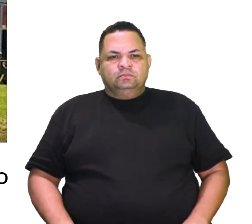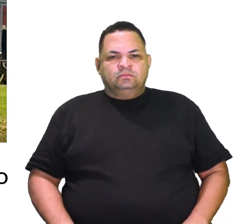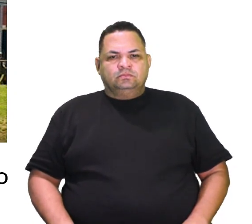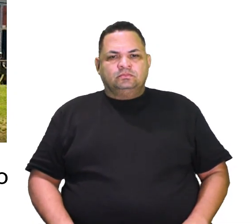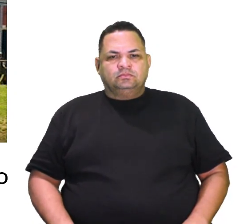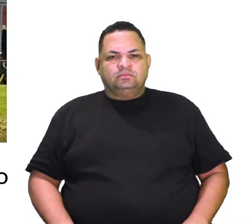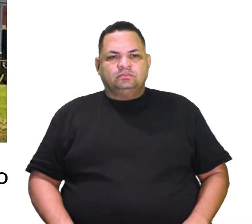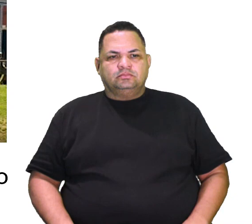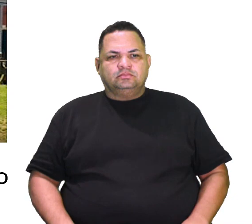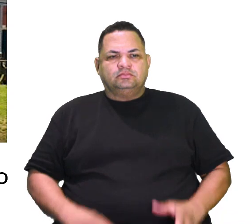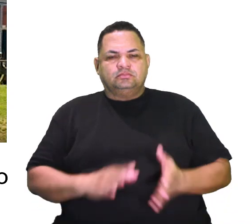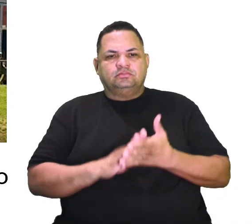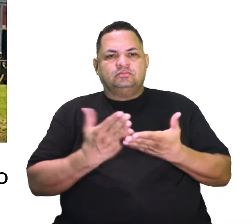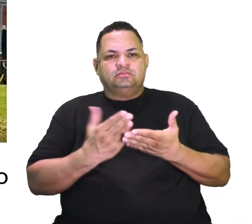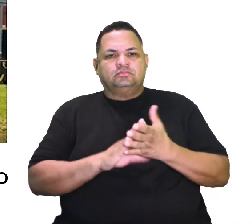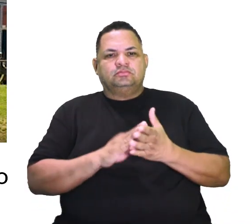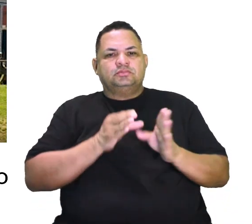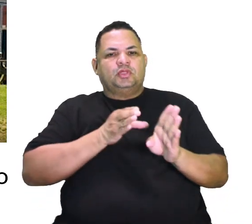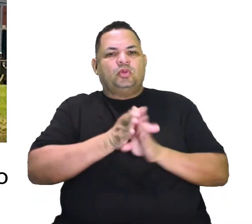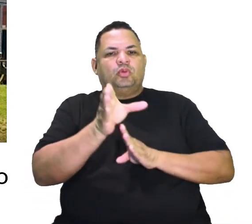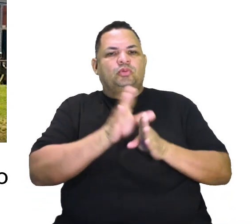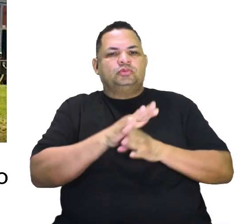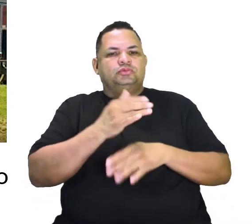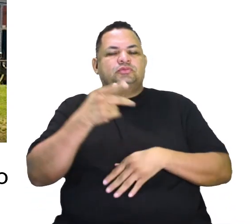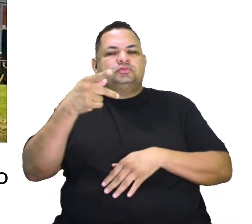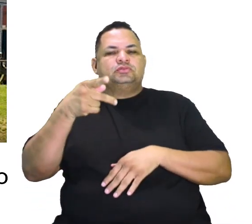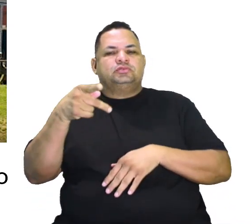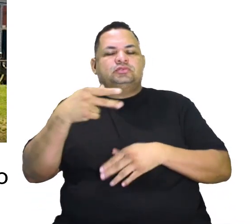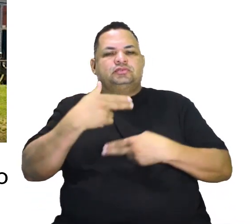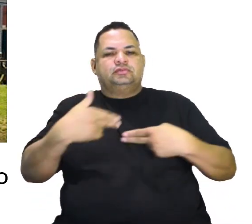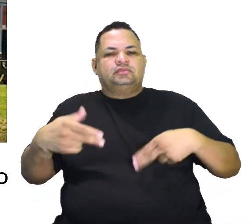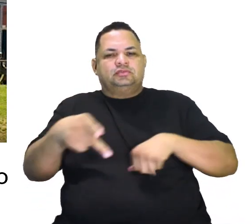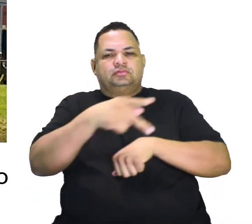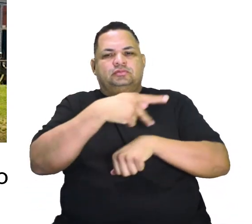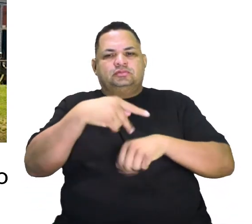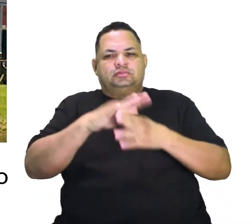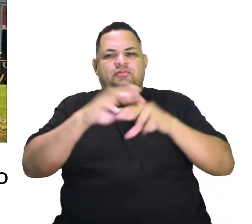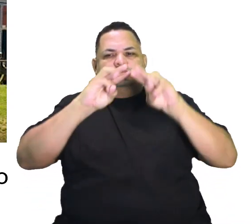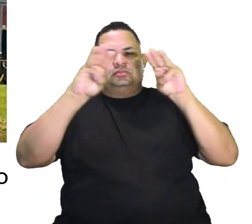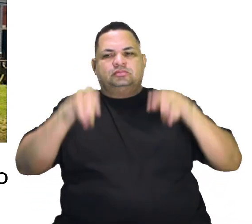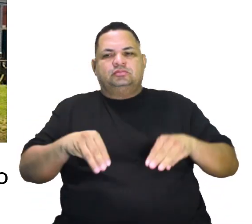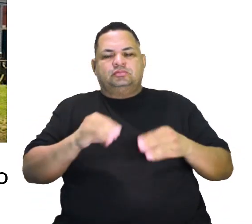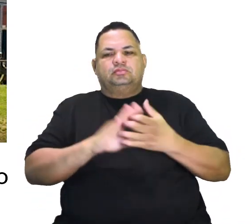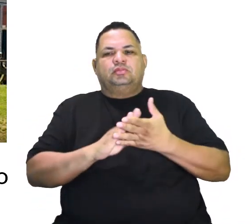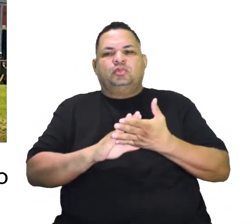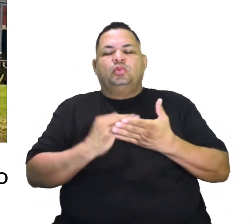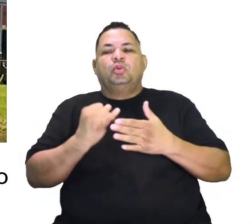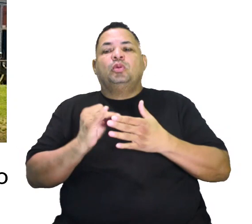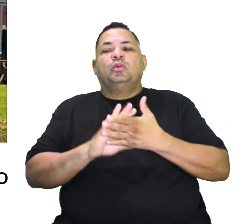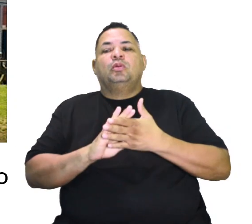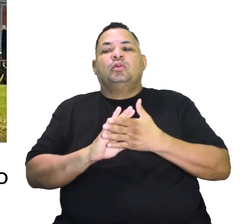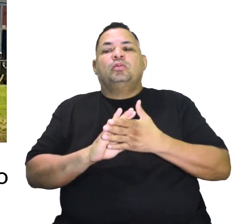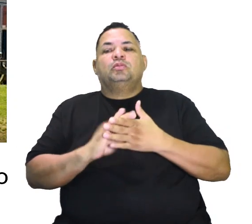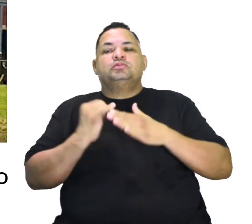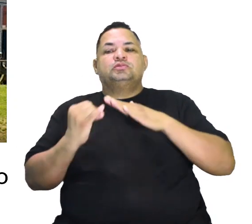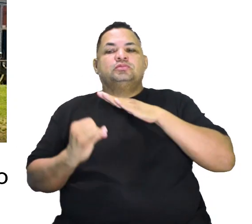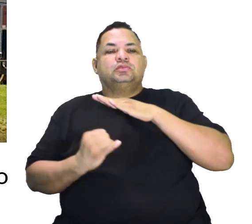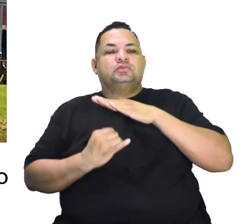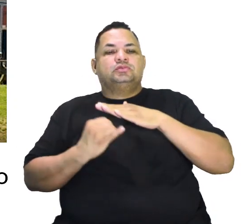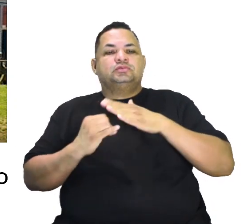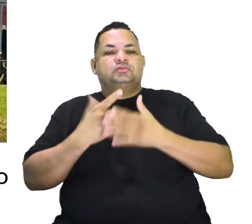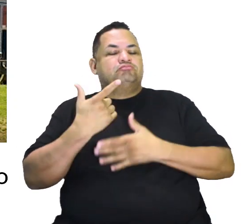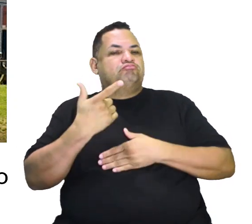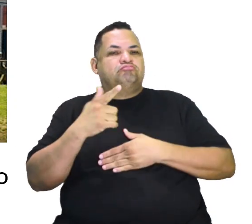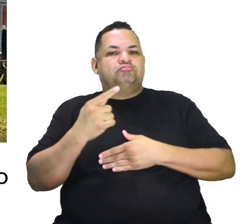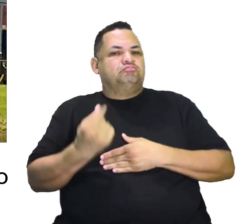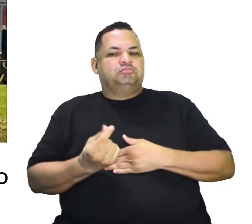ICOM, Conselho Internacional de Museus, o museu é uma instituição sem fins lucrativos,